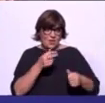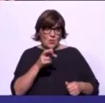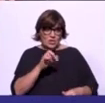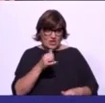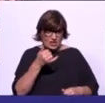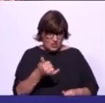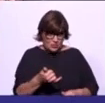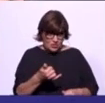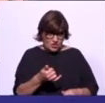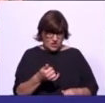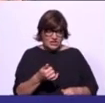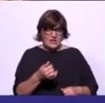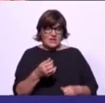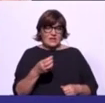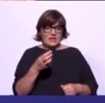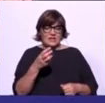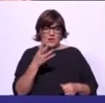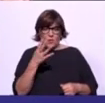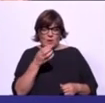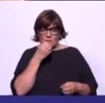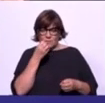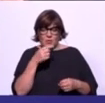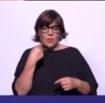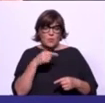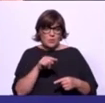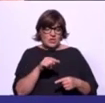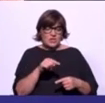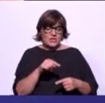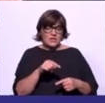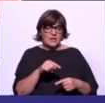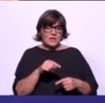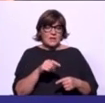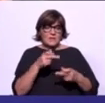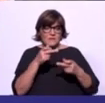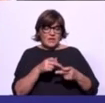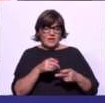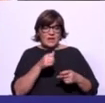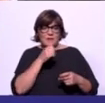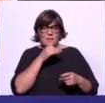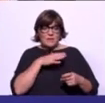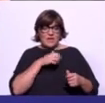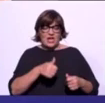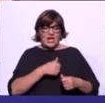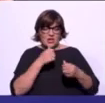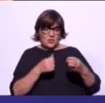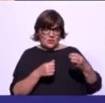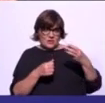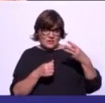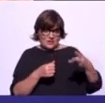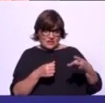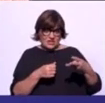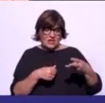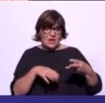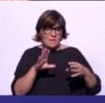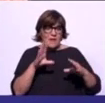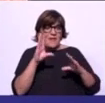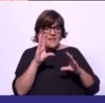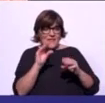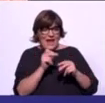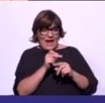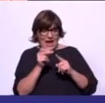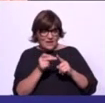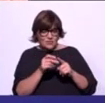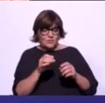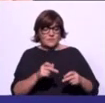há dois anos, três que vão embora, e a partir daí, durante essa vigência, o Benfica só ganhou três. De qualquer das maneiras, década 4-5.